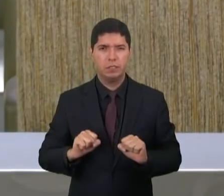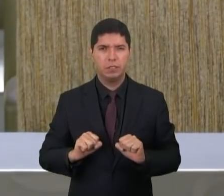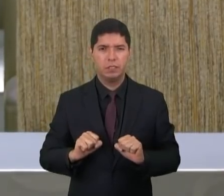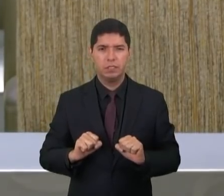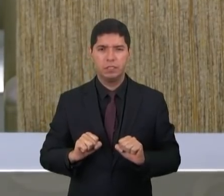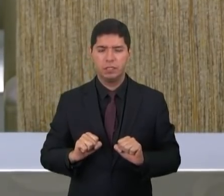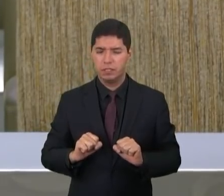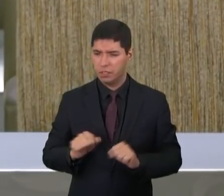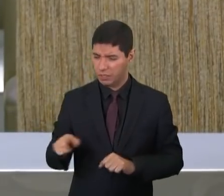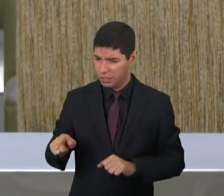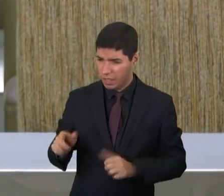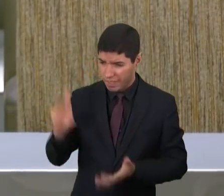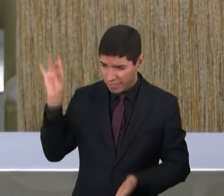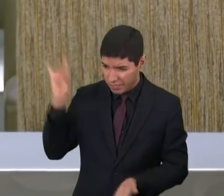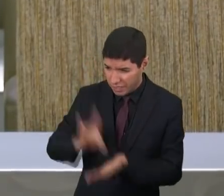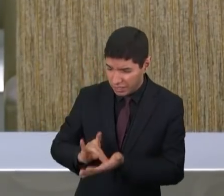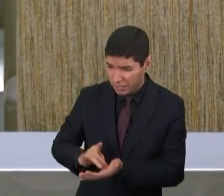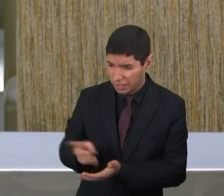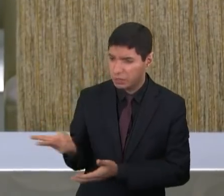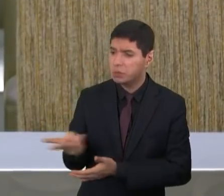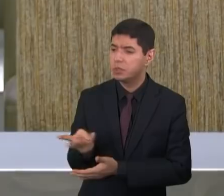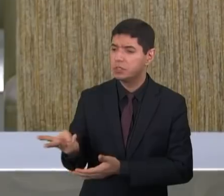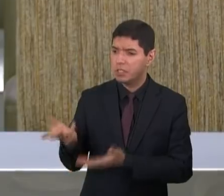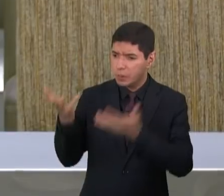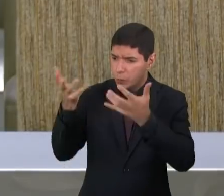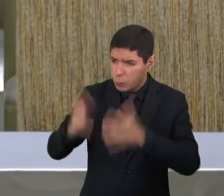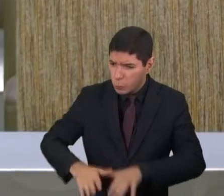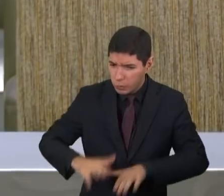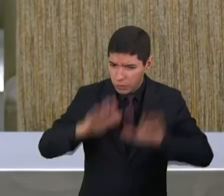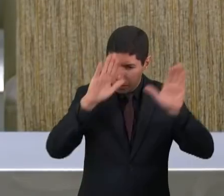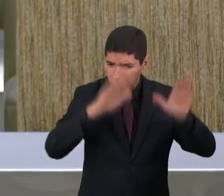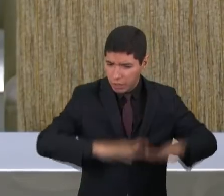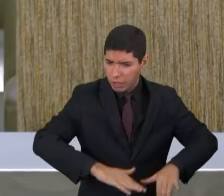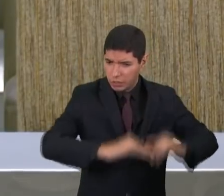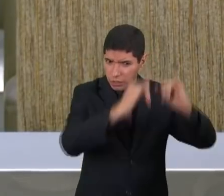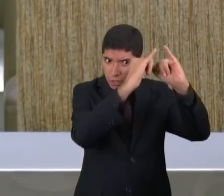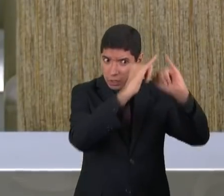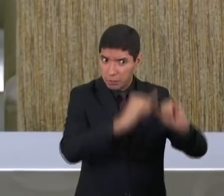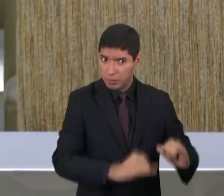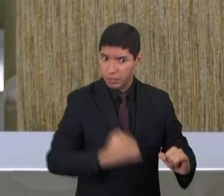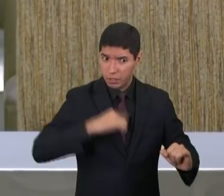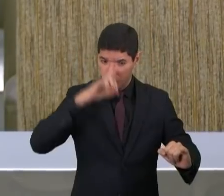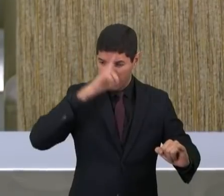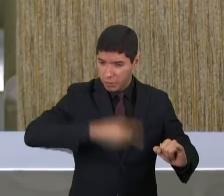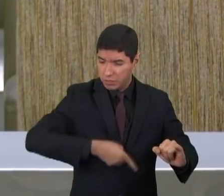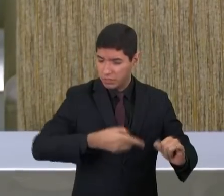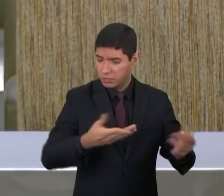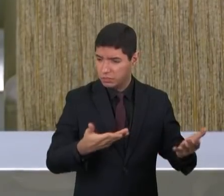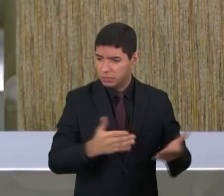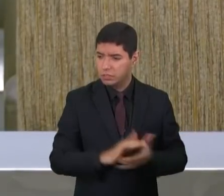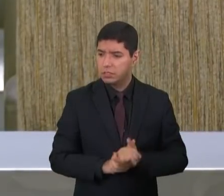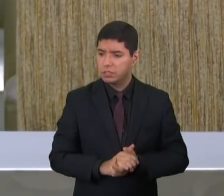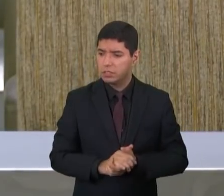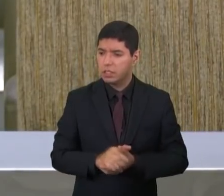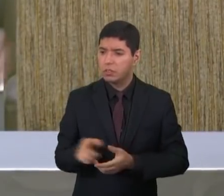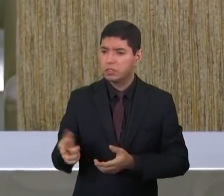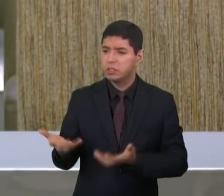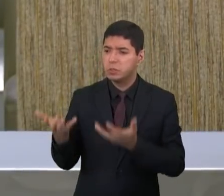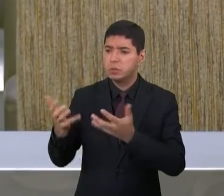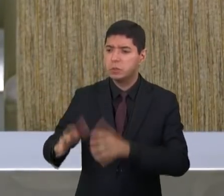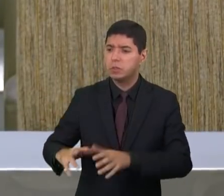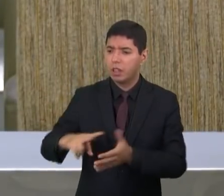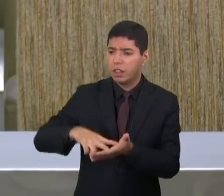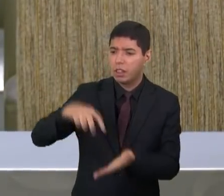é de propósito, Sadraque, Mesaque e Abidinego, que vocês não adoram a imagem que eu fiz, que vocês não se